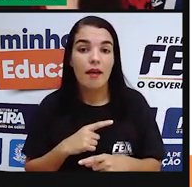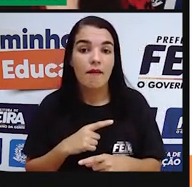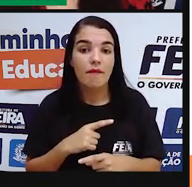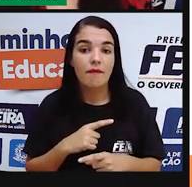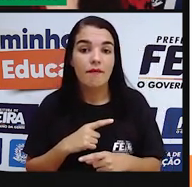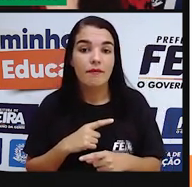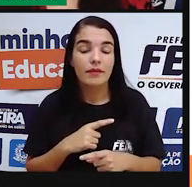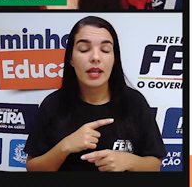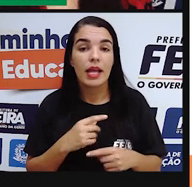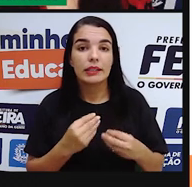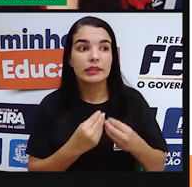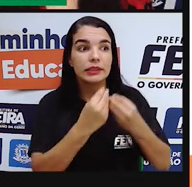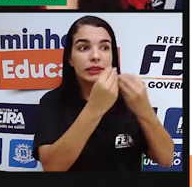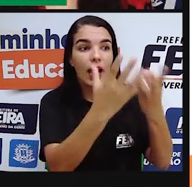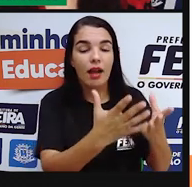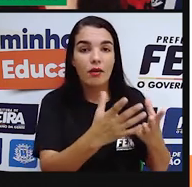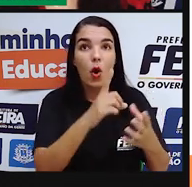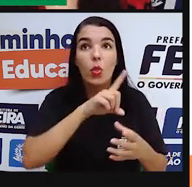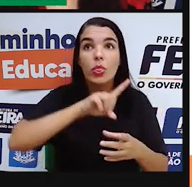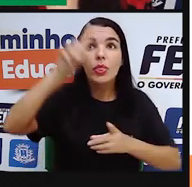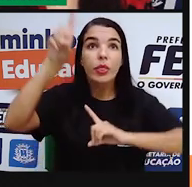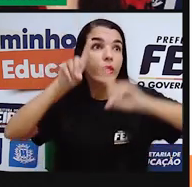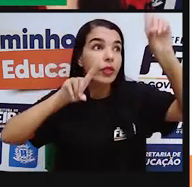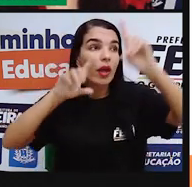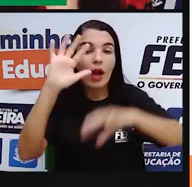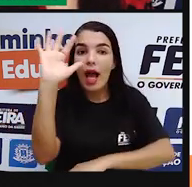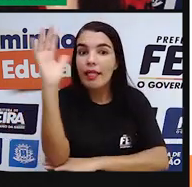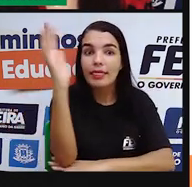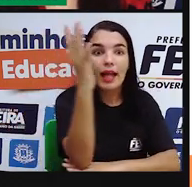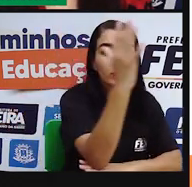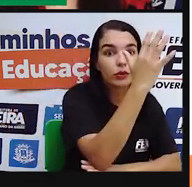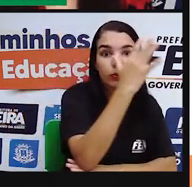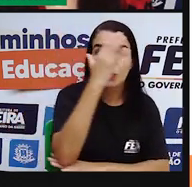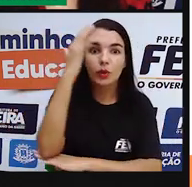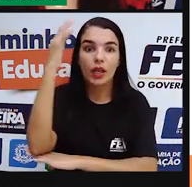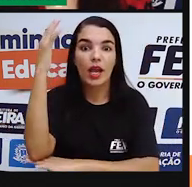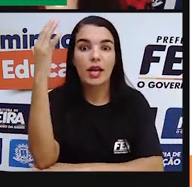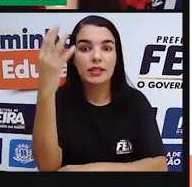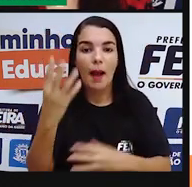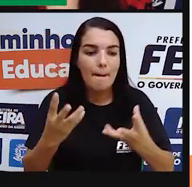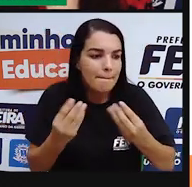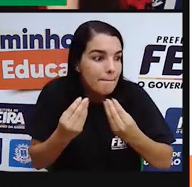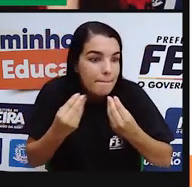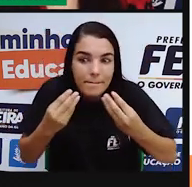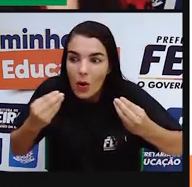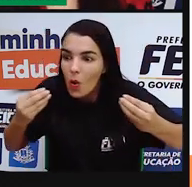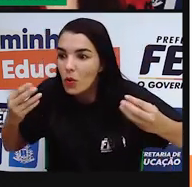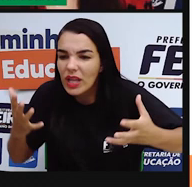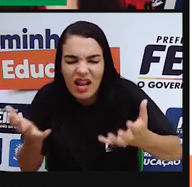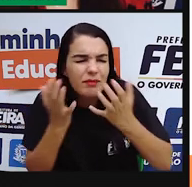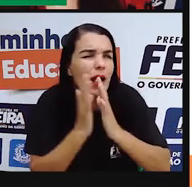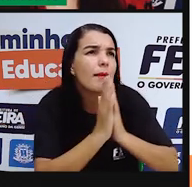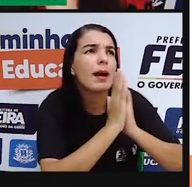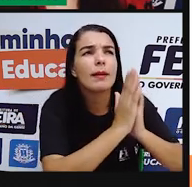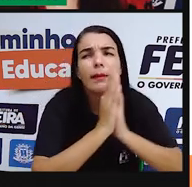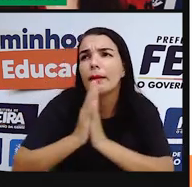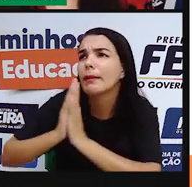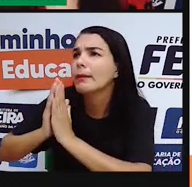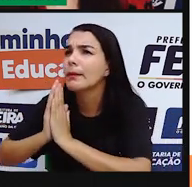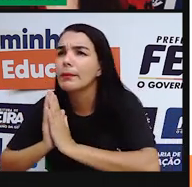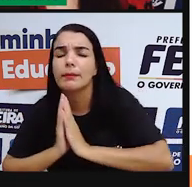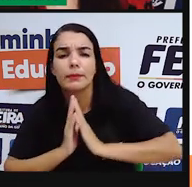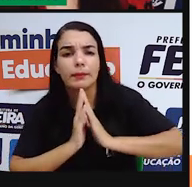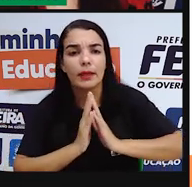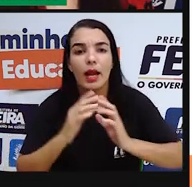homenageavam os deuses da natureza e da fertilidade e pediam fartura nas safras,